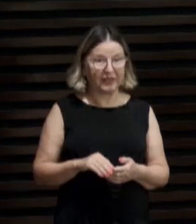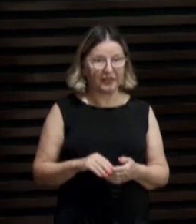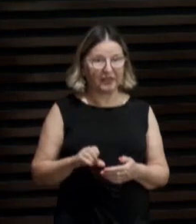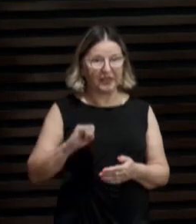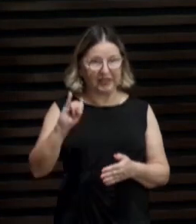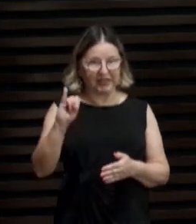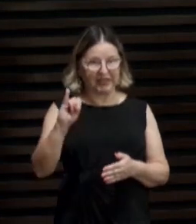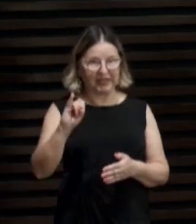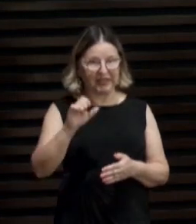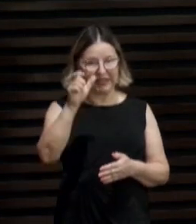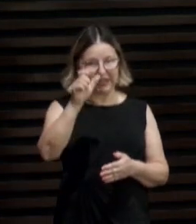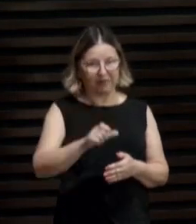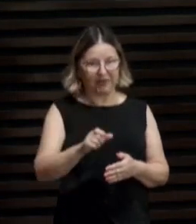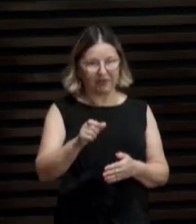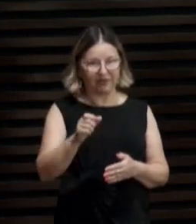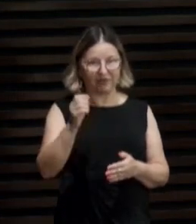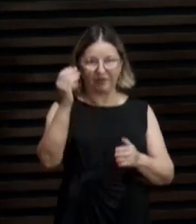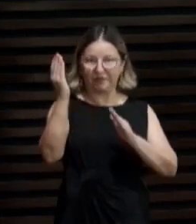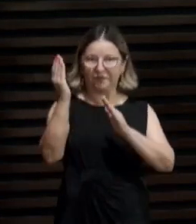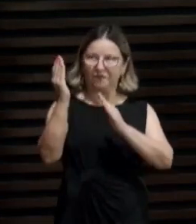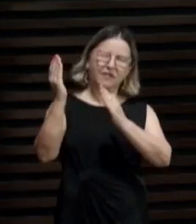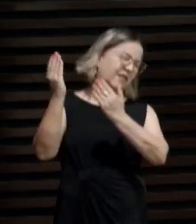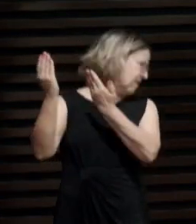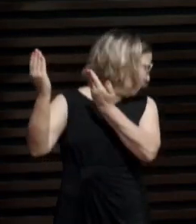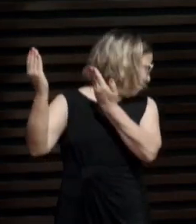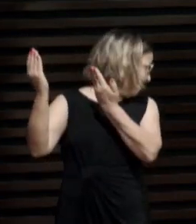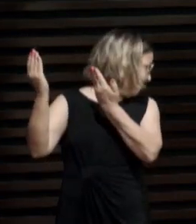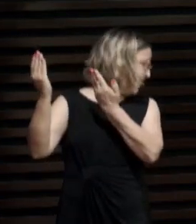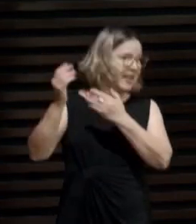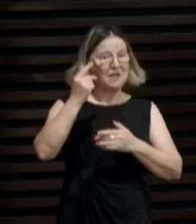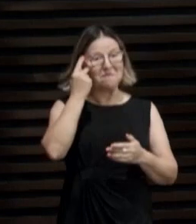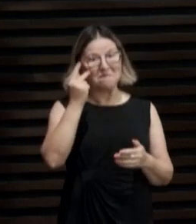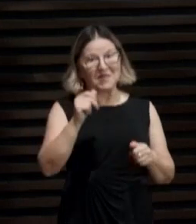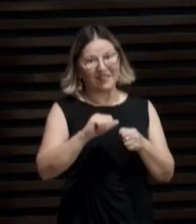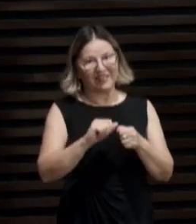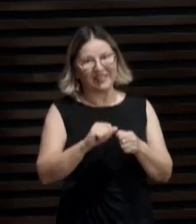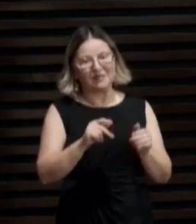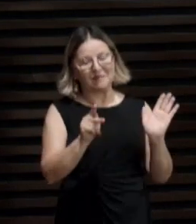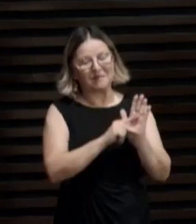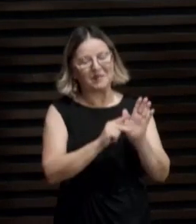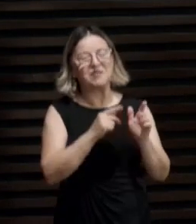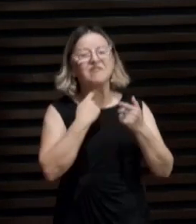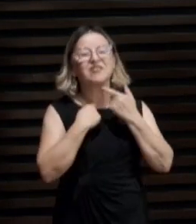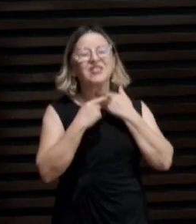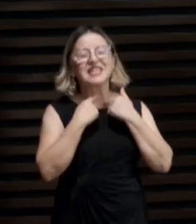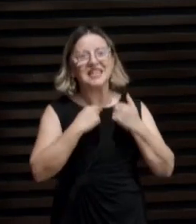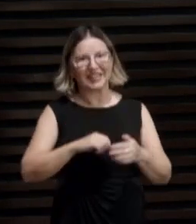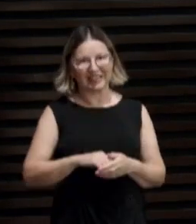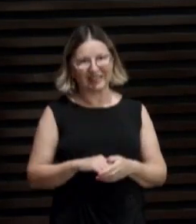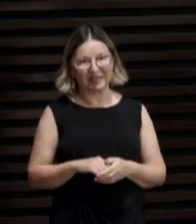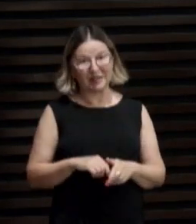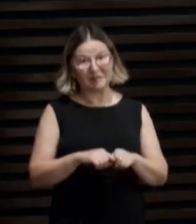própria vontade, é isso que eles fazem. É a morte de Deus para eles. Porque se eu sei que